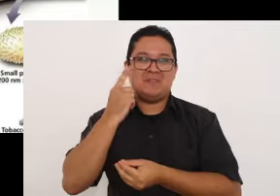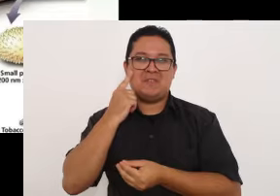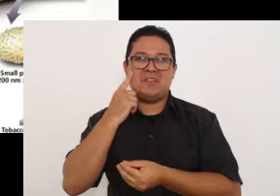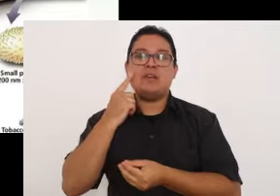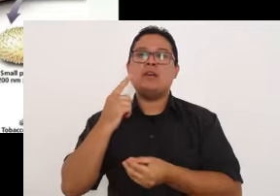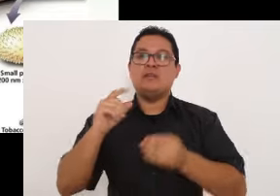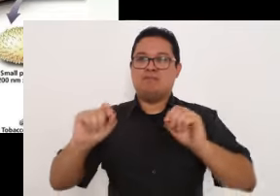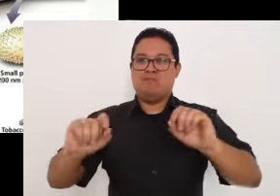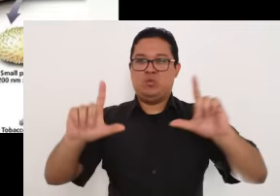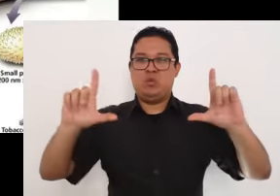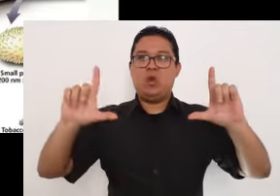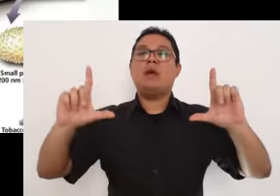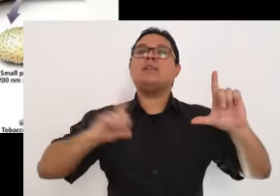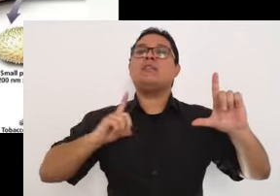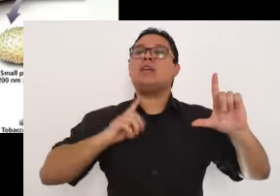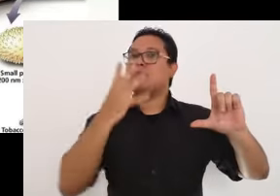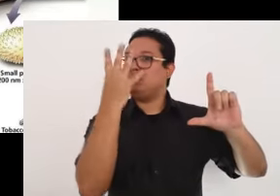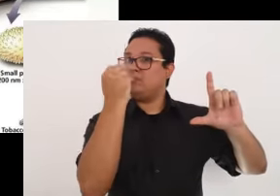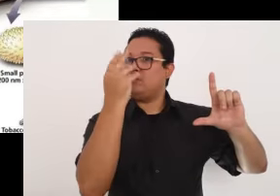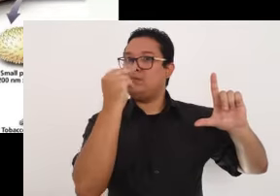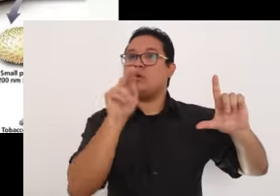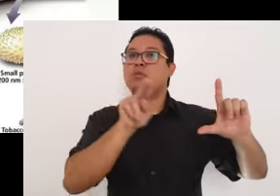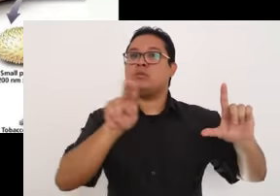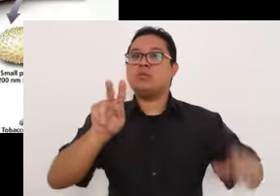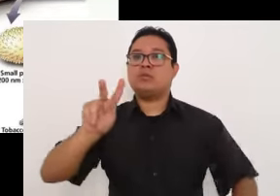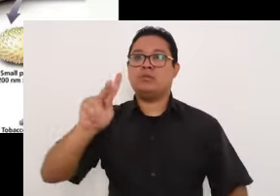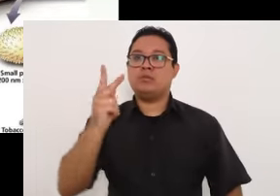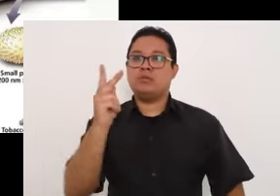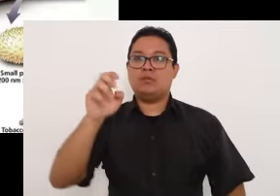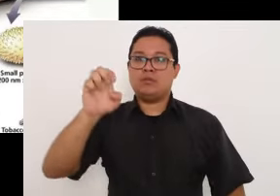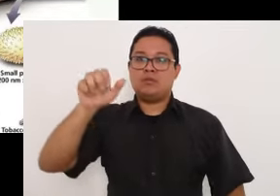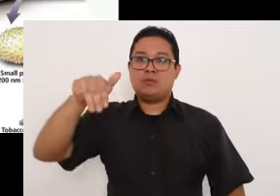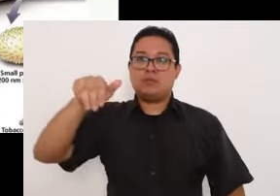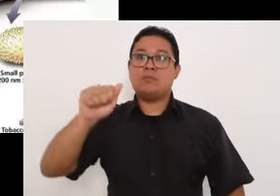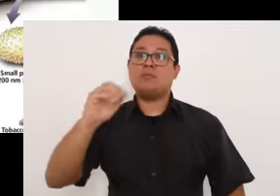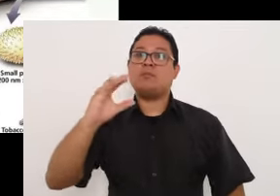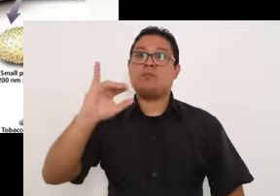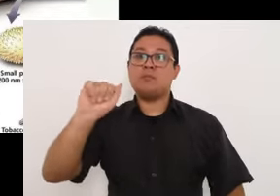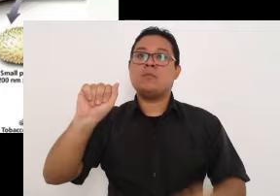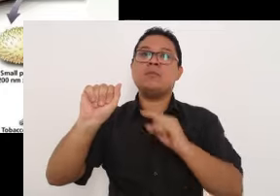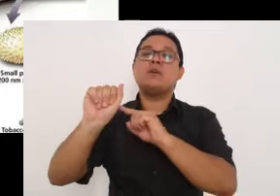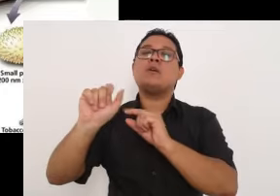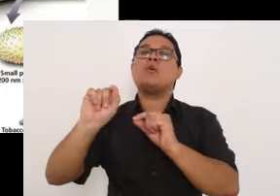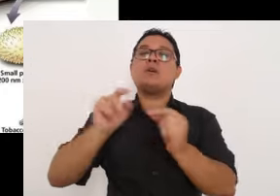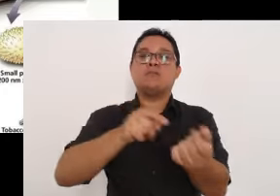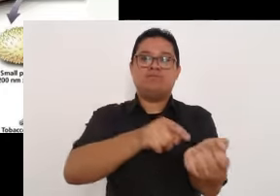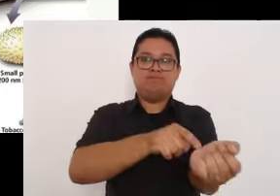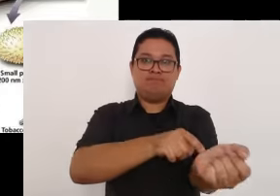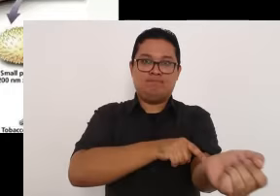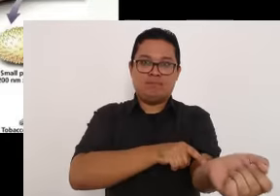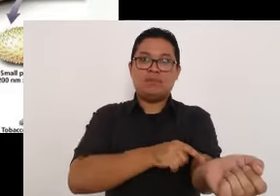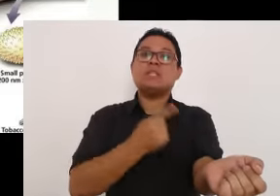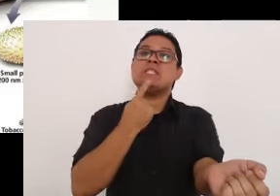hemácia, tá? Uma hemácia, celulinha do seu sangue, que transporta oxigênio,